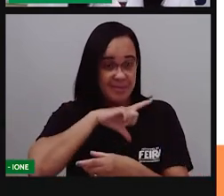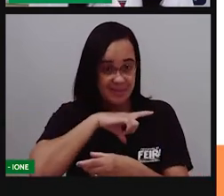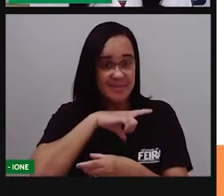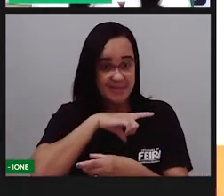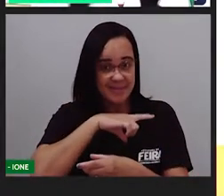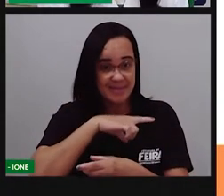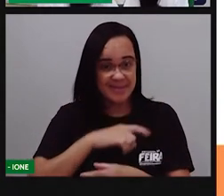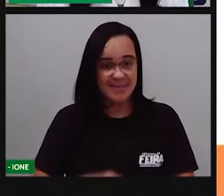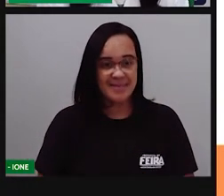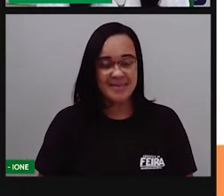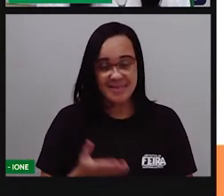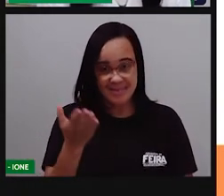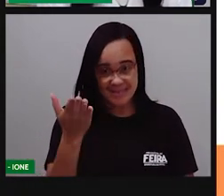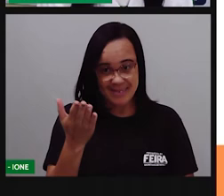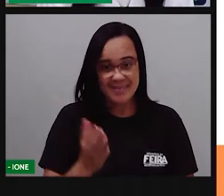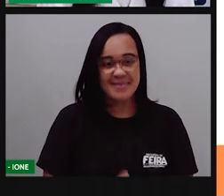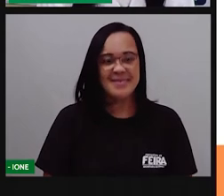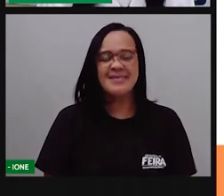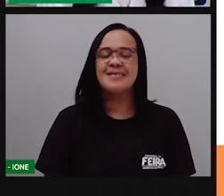conhece